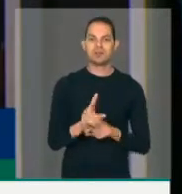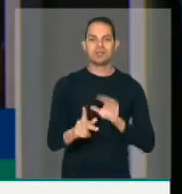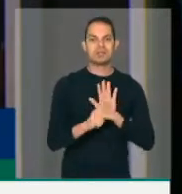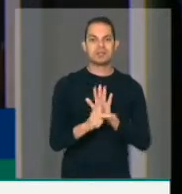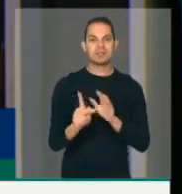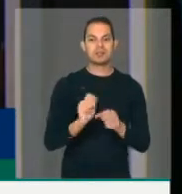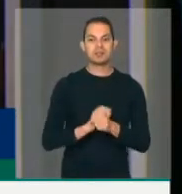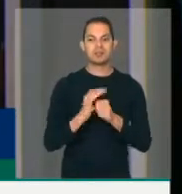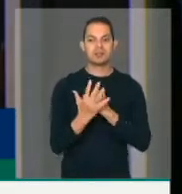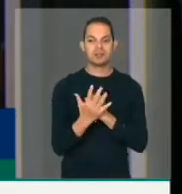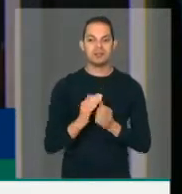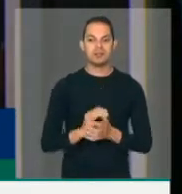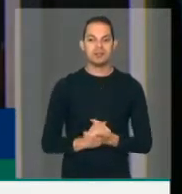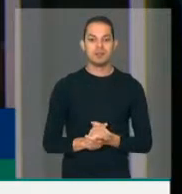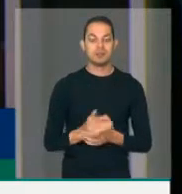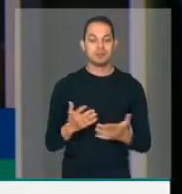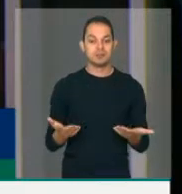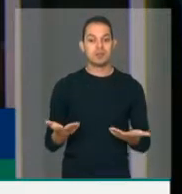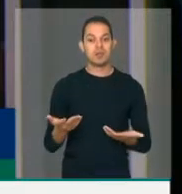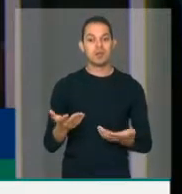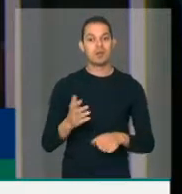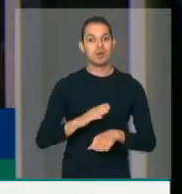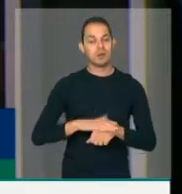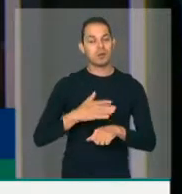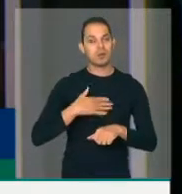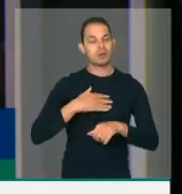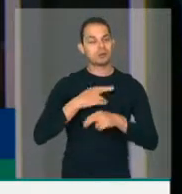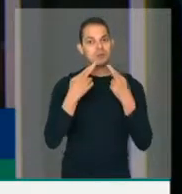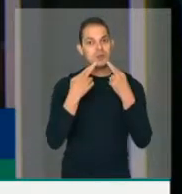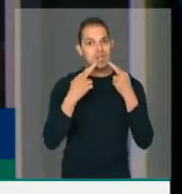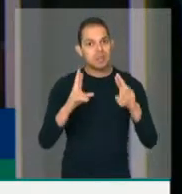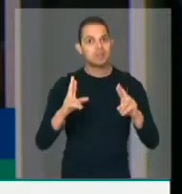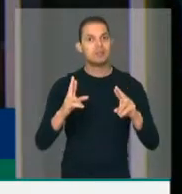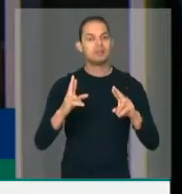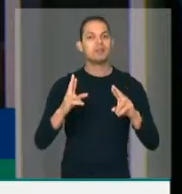Coronavírus. Então, eu queria deixar aqui meu protesto que